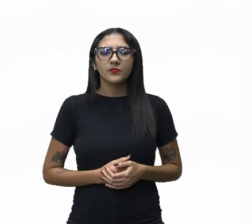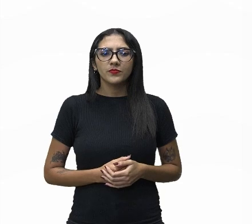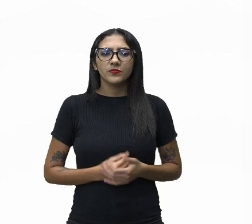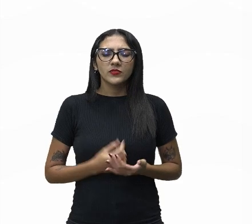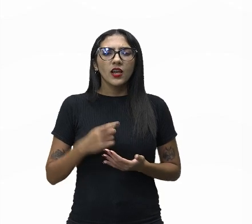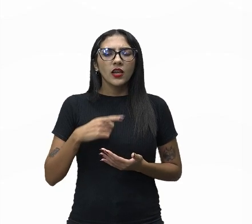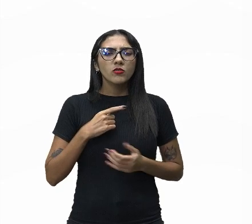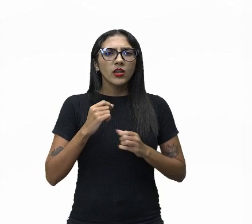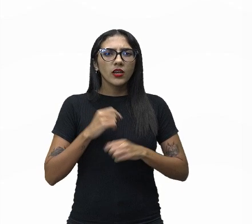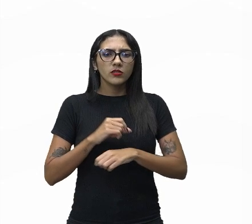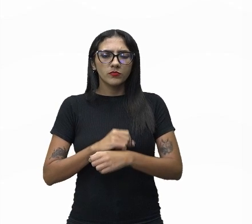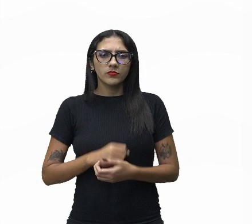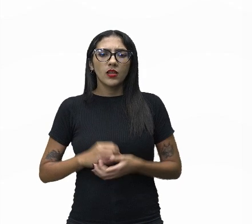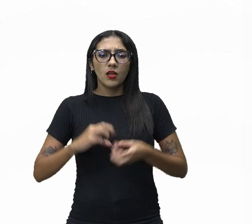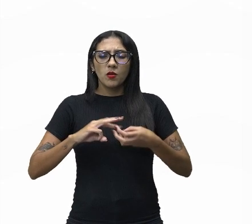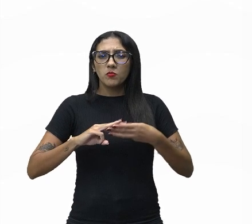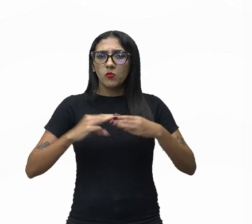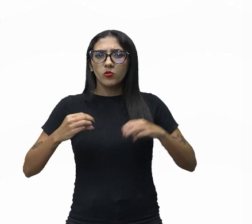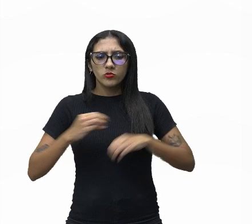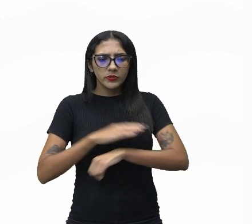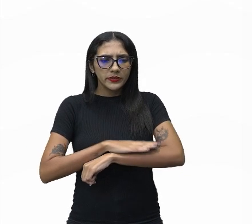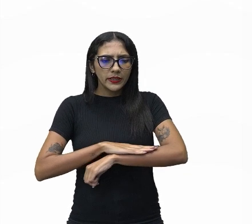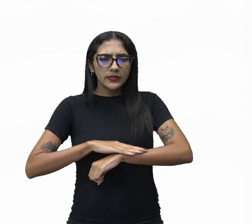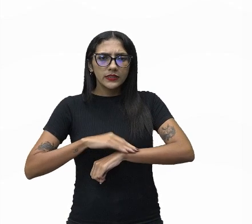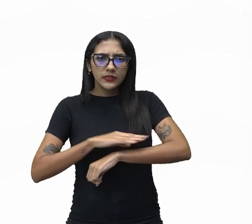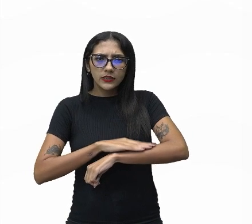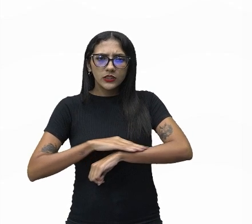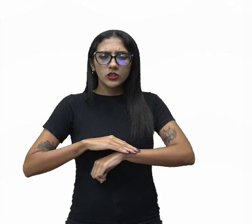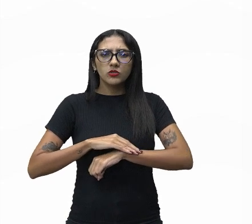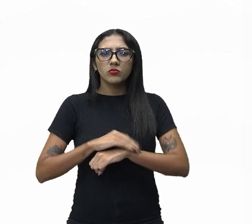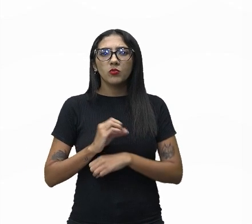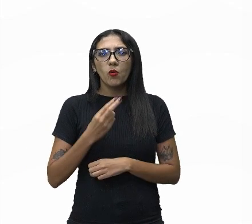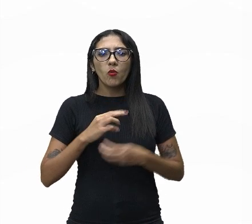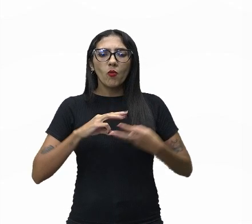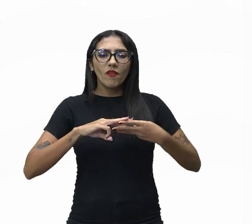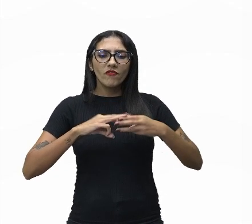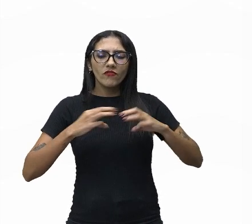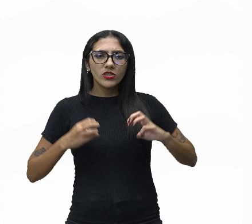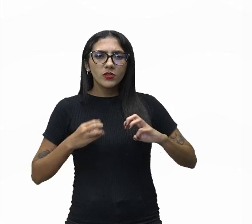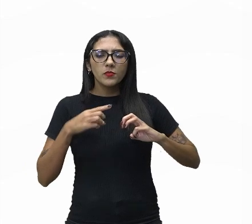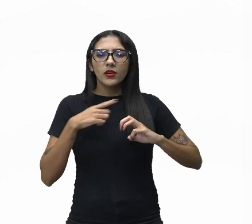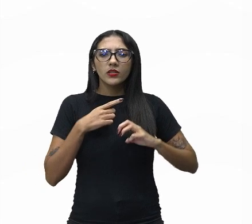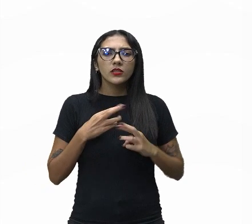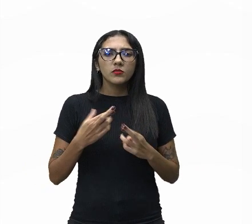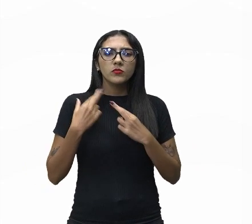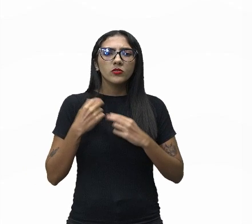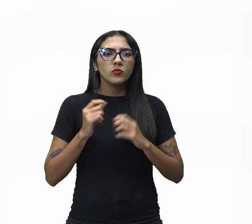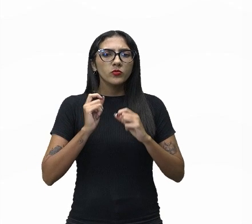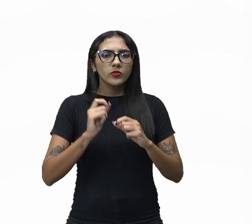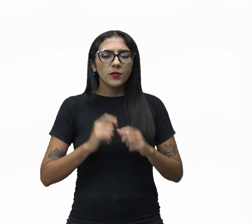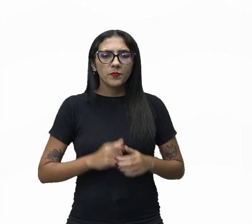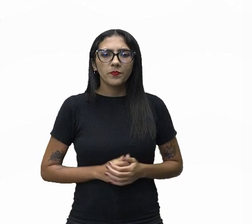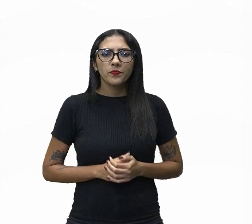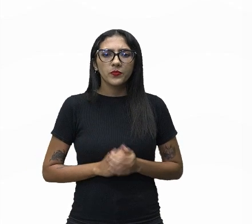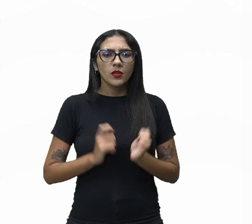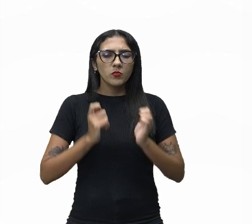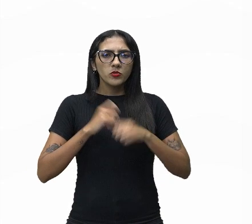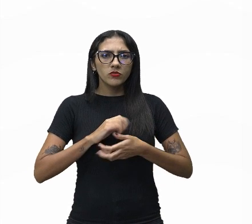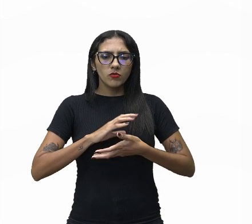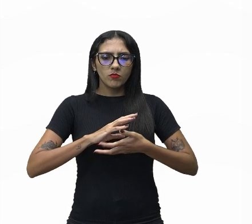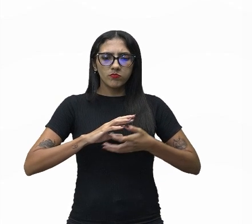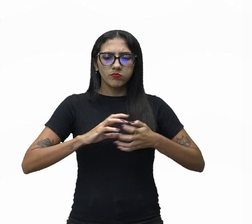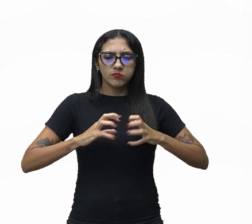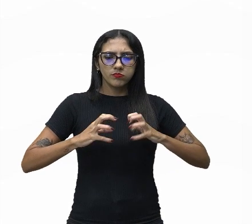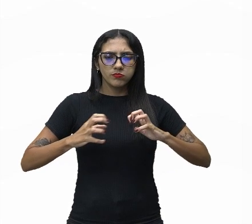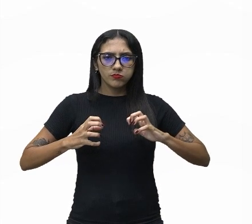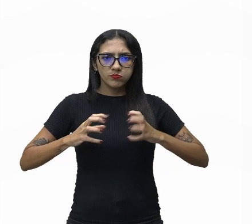são tecidos cujas células ou fibras musculares possuem a função de permitir a